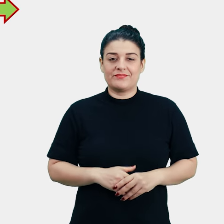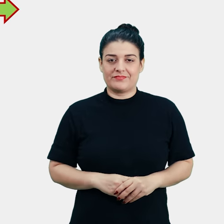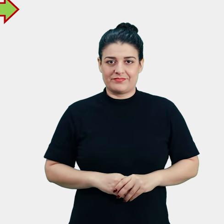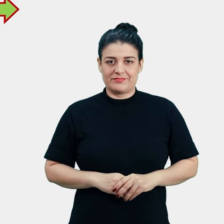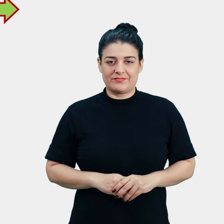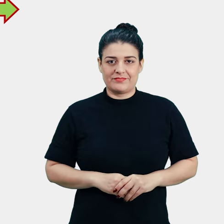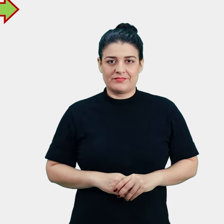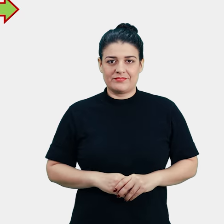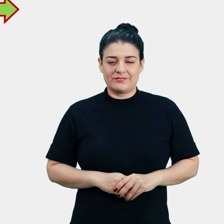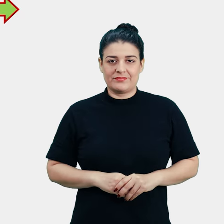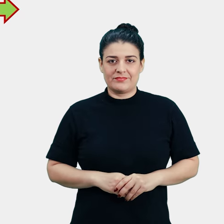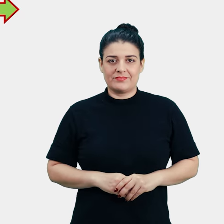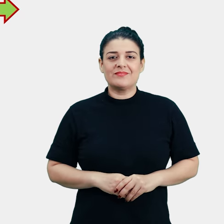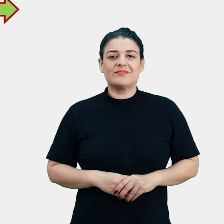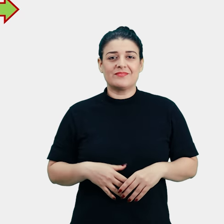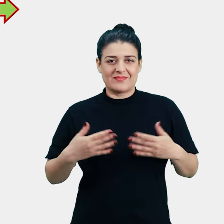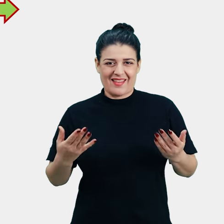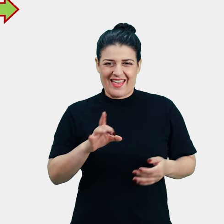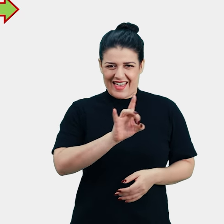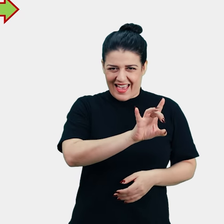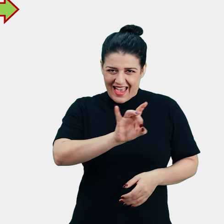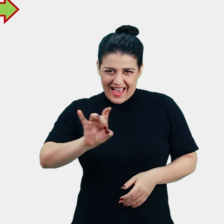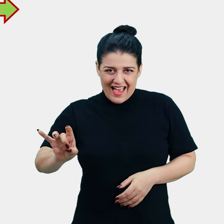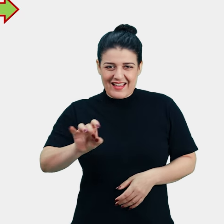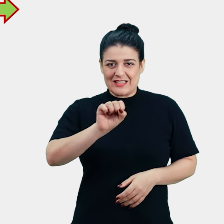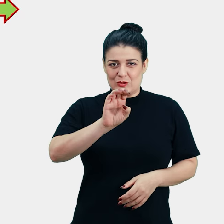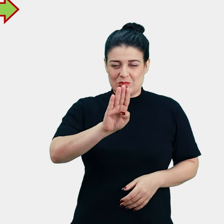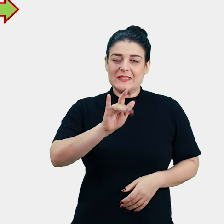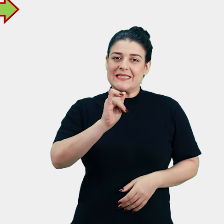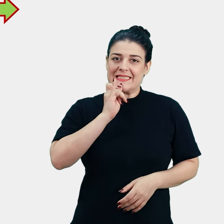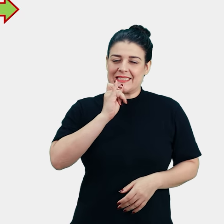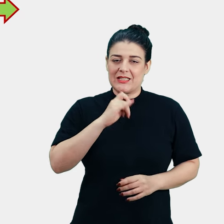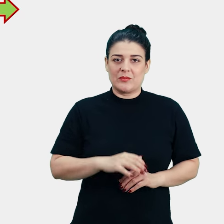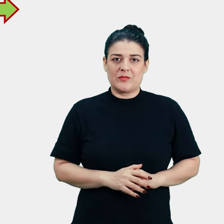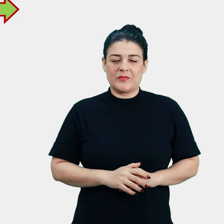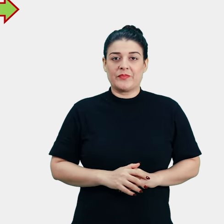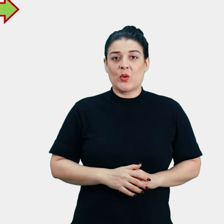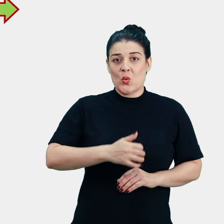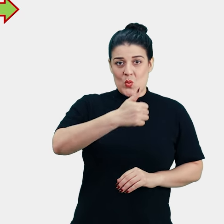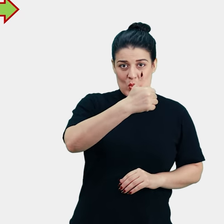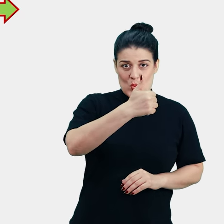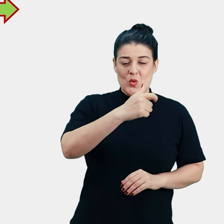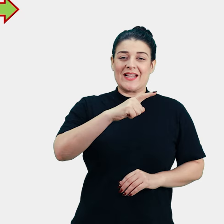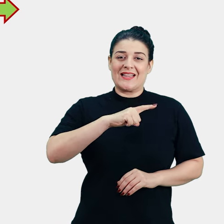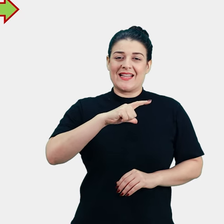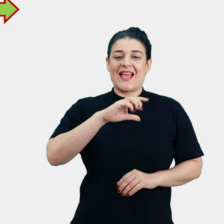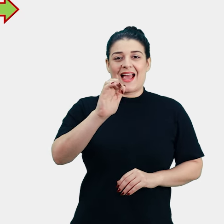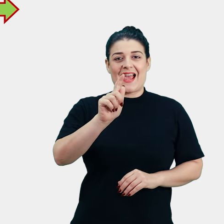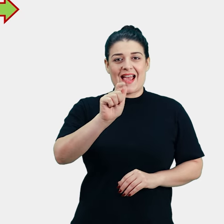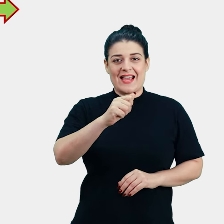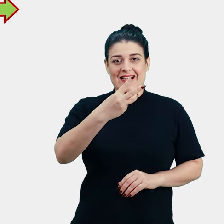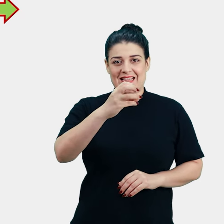Aí, pessoal, cada uma dessas substâncias, por exemplo, a substância um com massa-carga